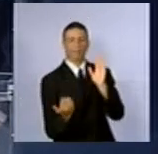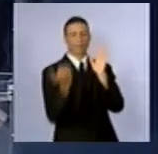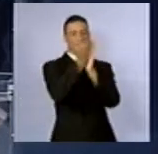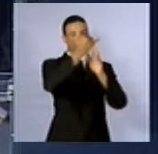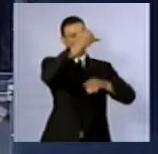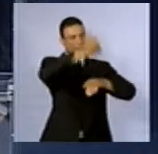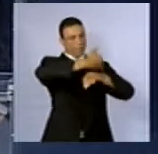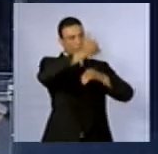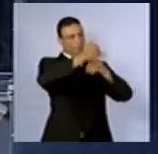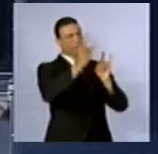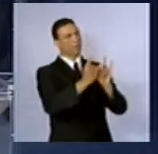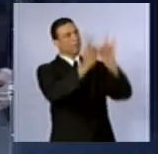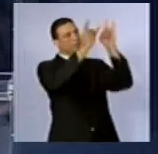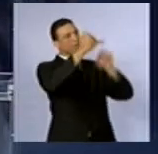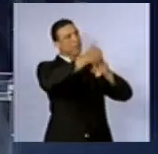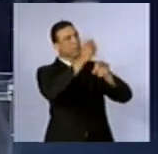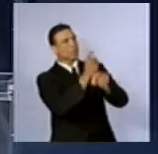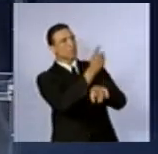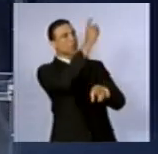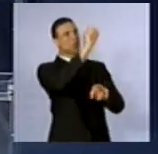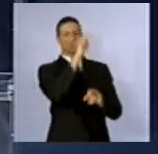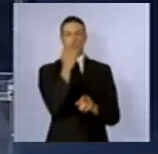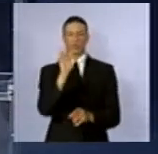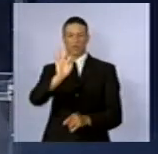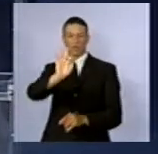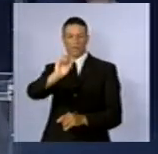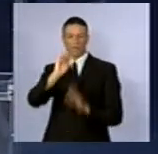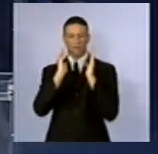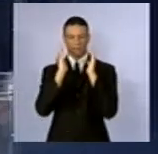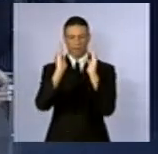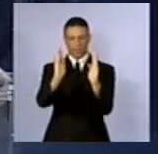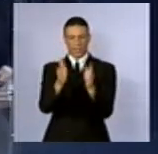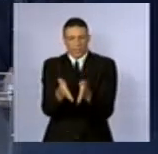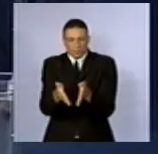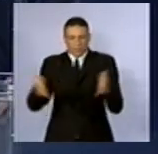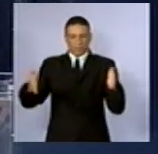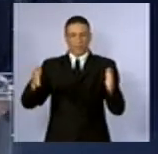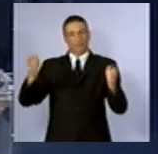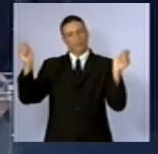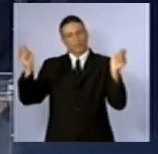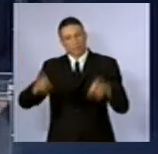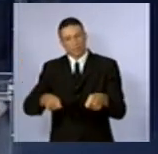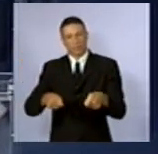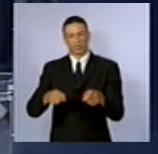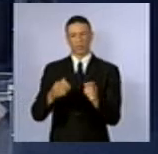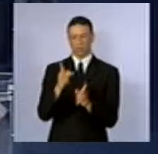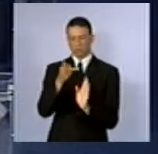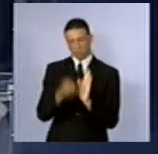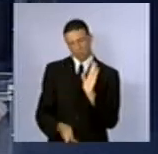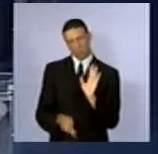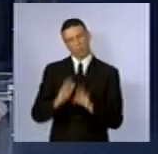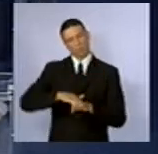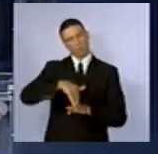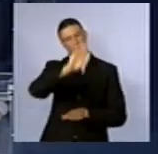da estrutura ou aumento da faixa de passagem, ou até a congregação de todos esses fatores tentando chegar a um projeto ótimo.